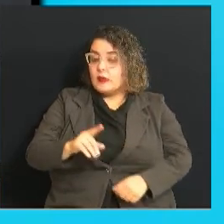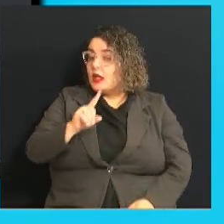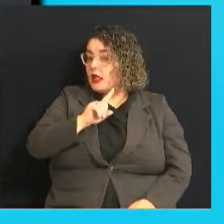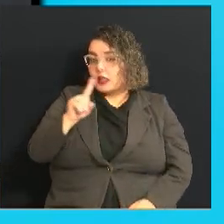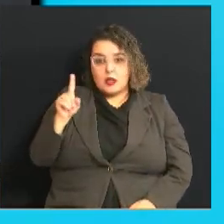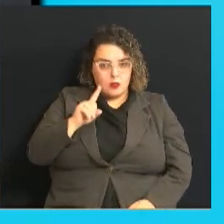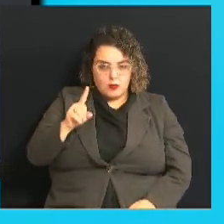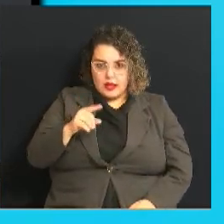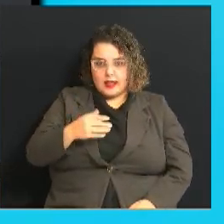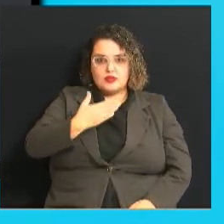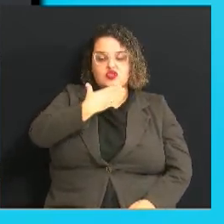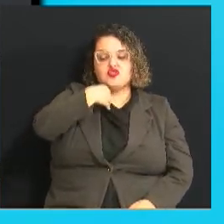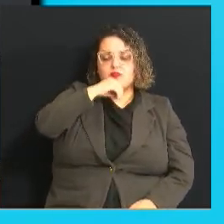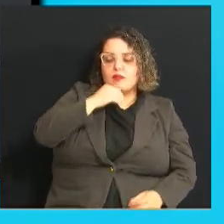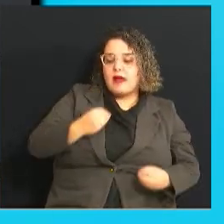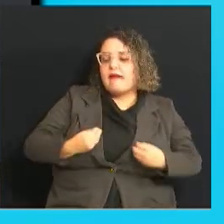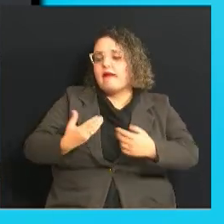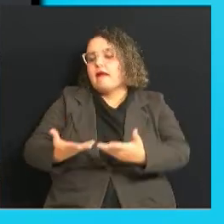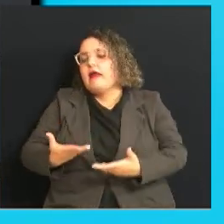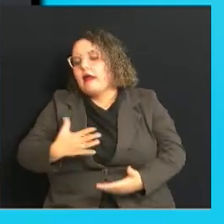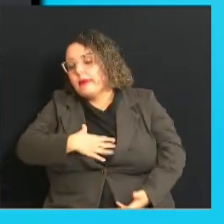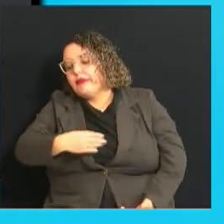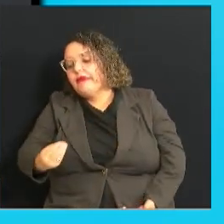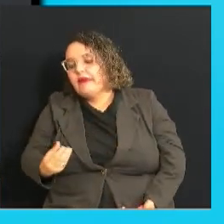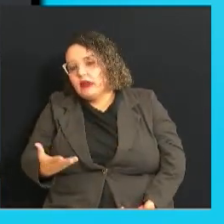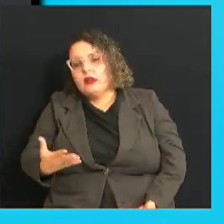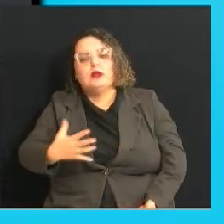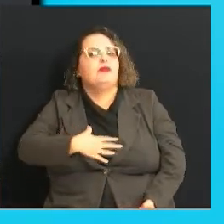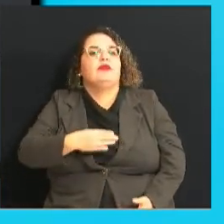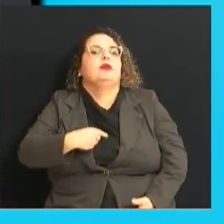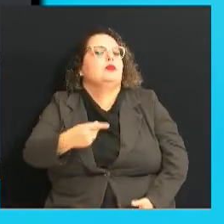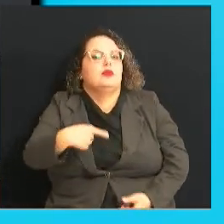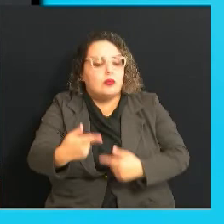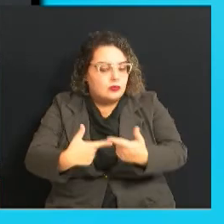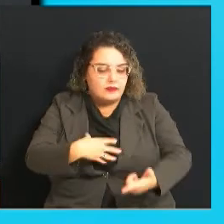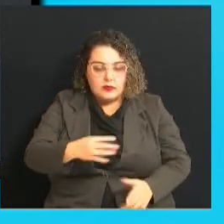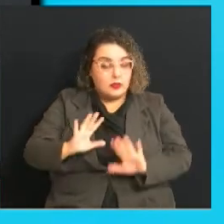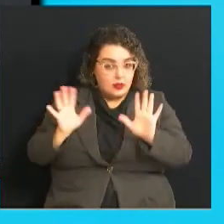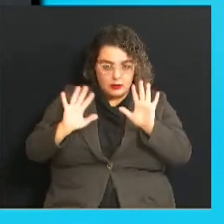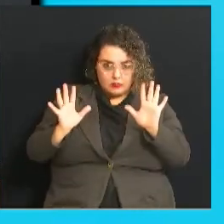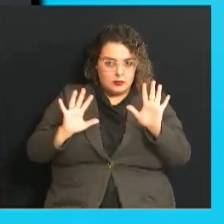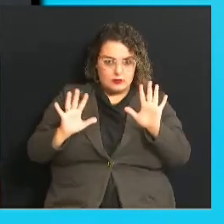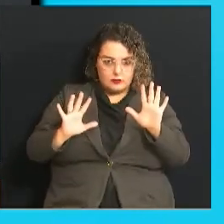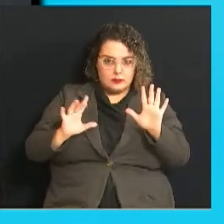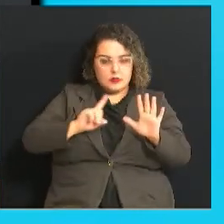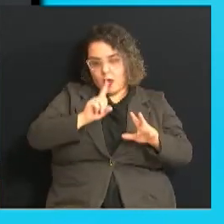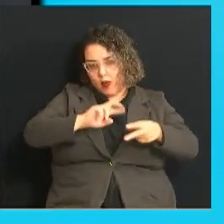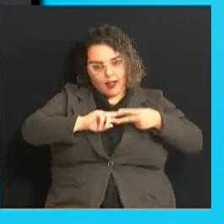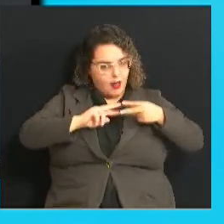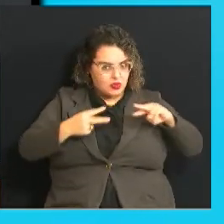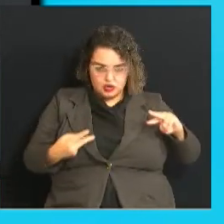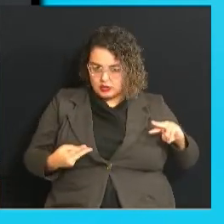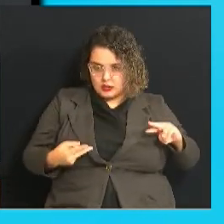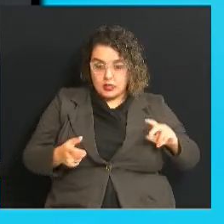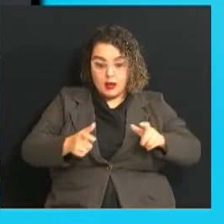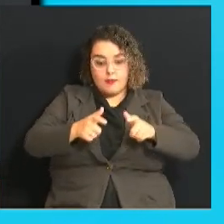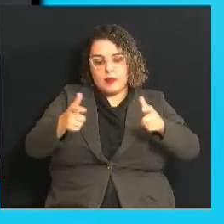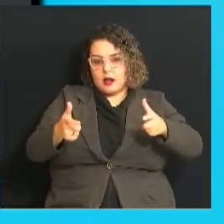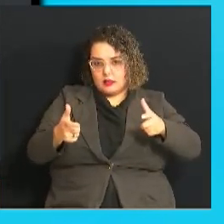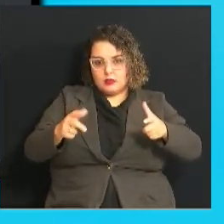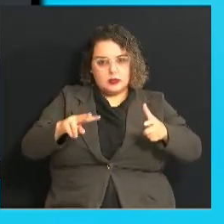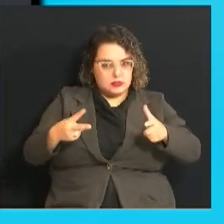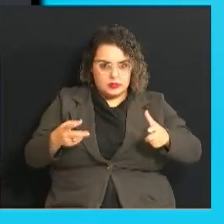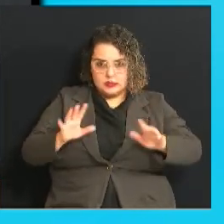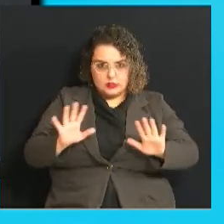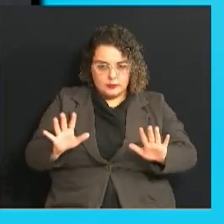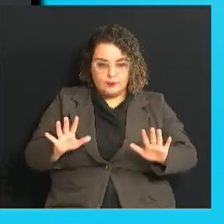hereditário, mas existe um componente genético importante que não passa, na maioria das vezes, não passa de pai para filho. Tá? Essa é a